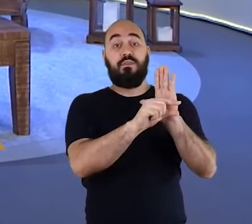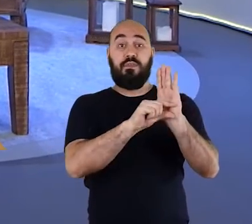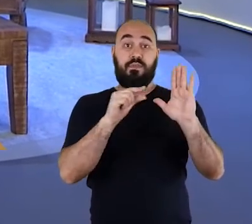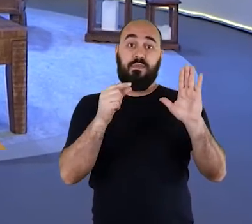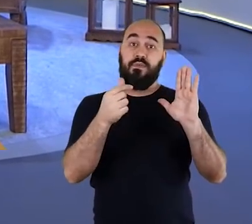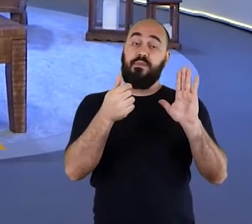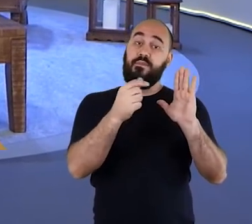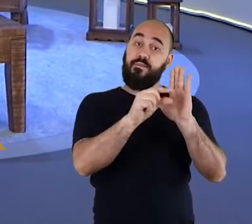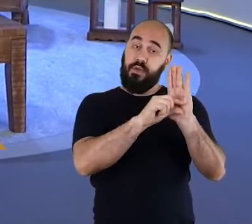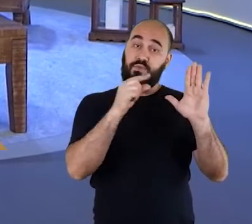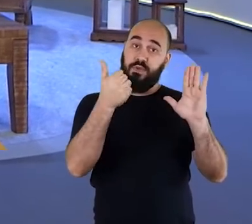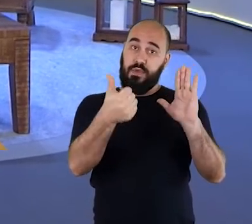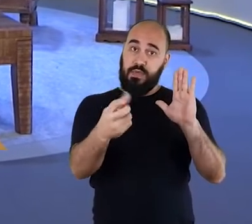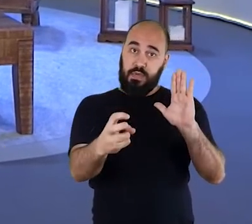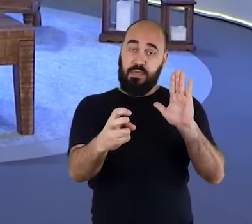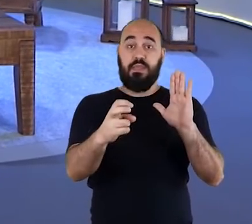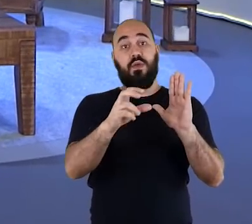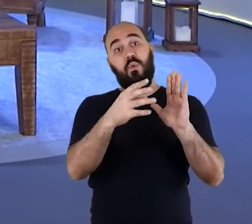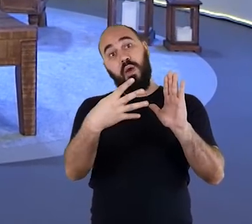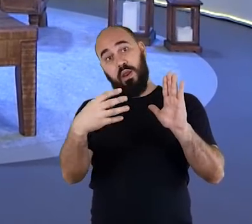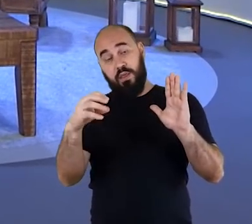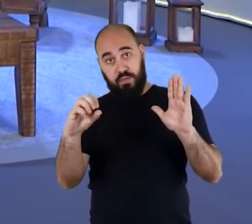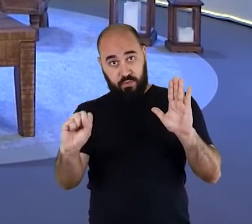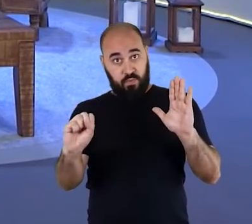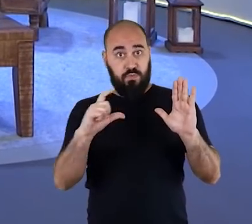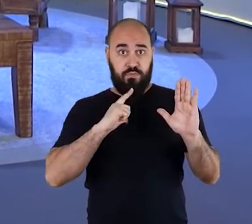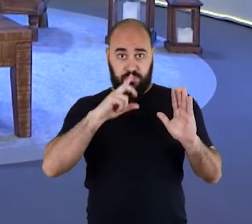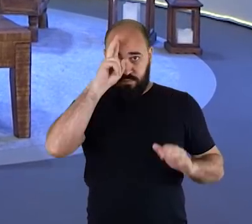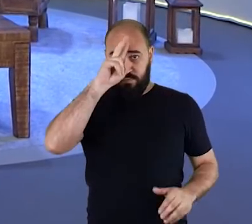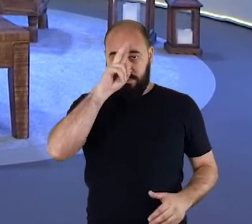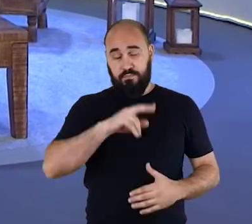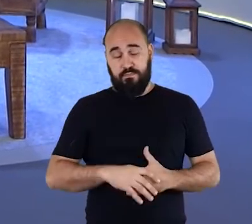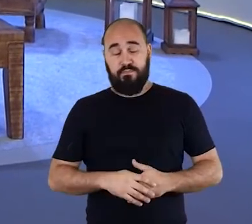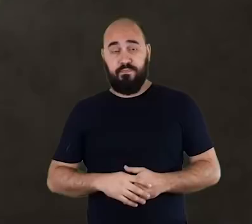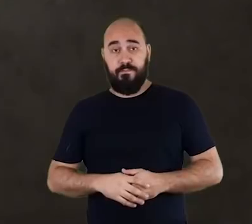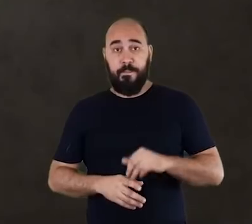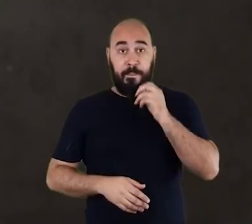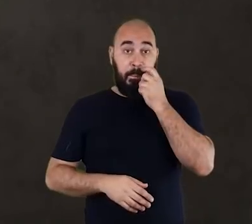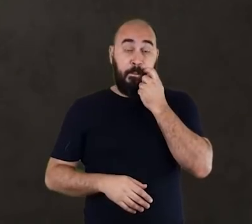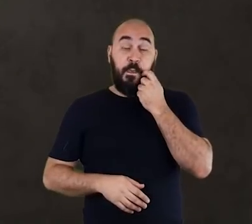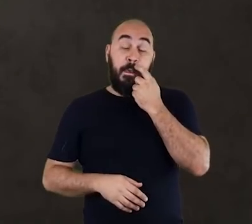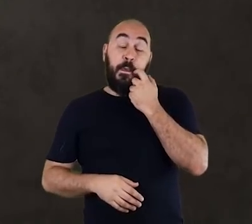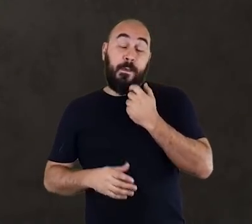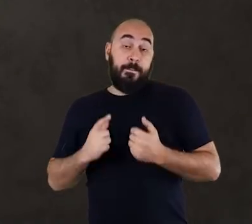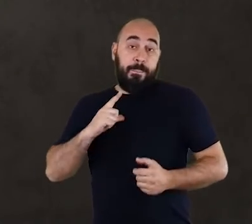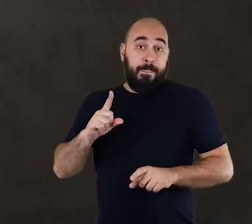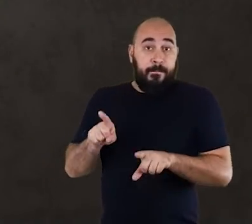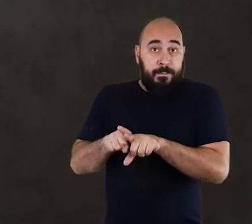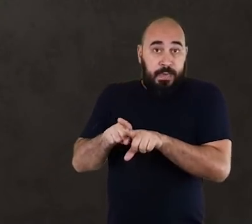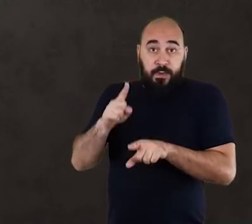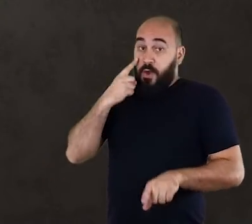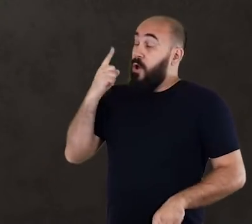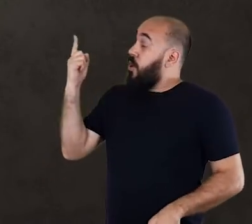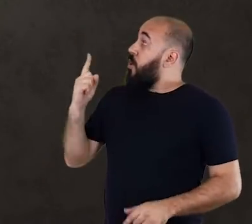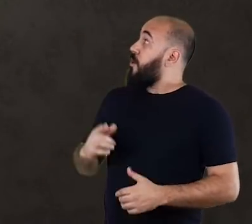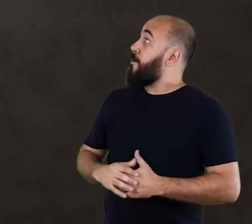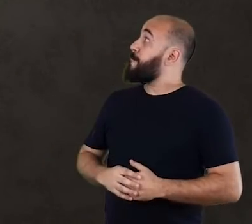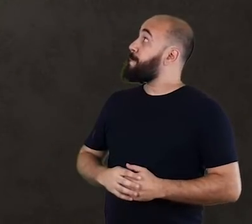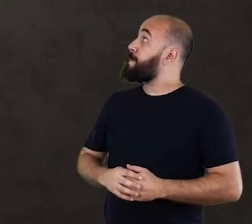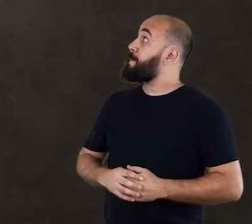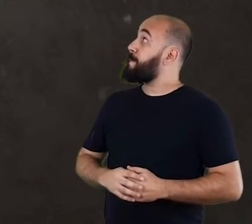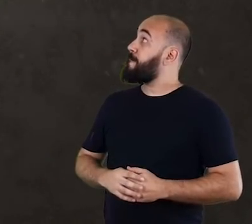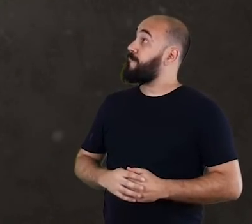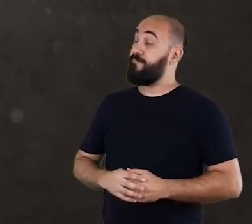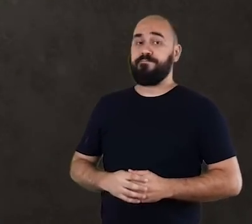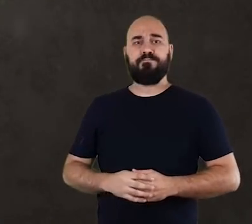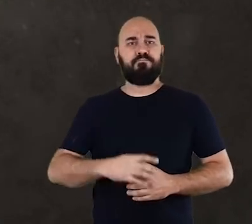mais relevante da inscrição da pedra de Moabita, você pode ler esse texto que aparece agora em sua tela. Eu sou Mecha,